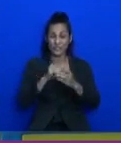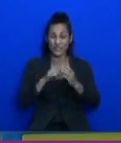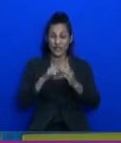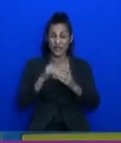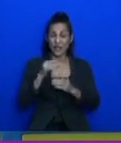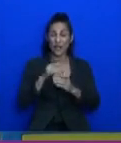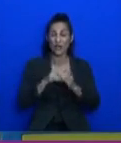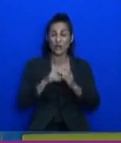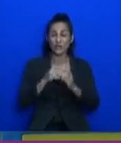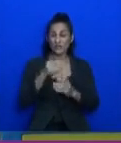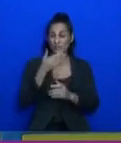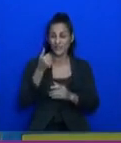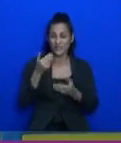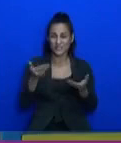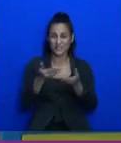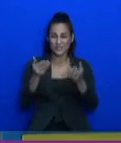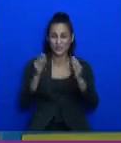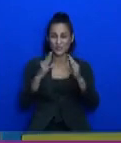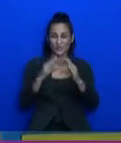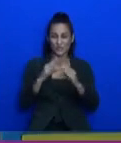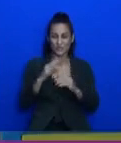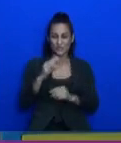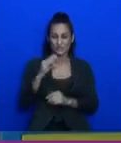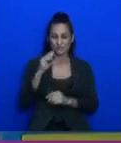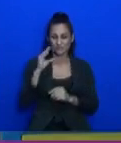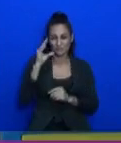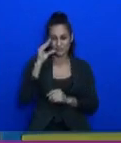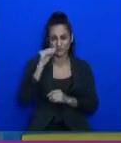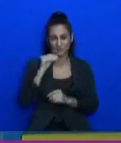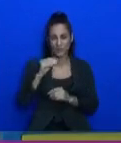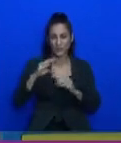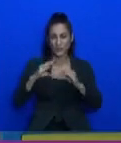Bola amarela, número 02.